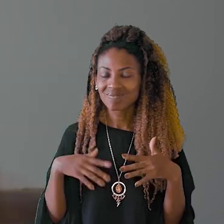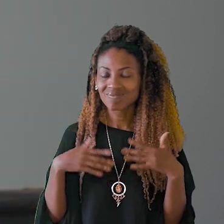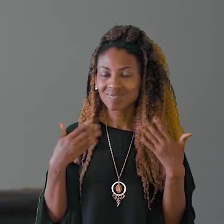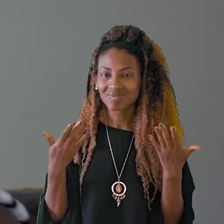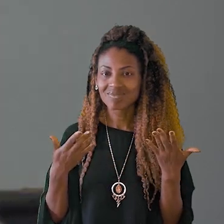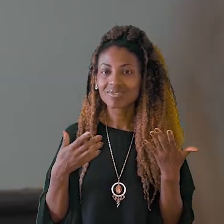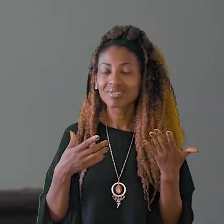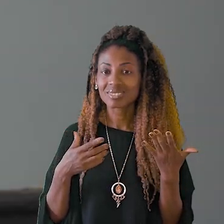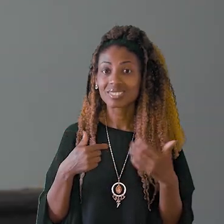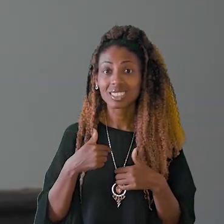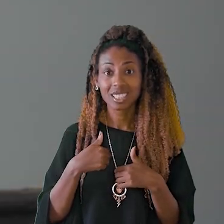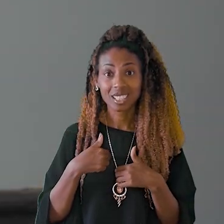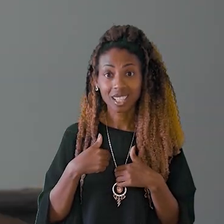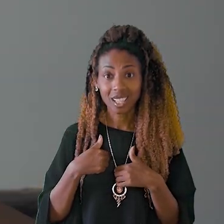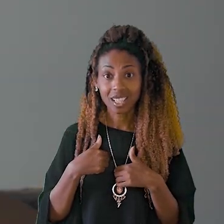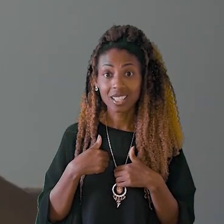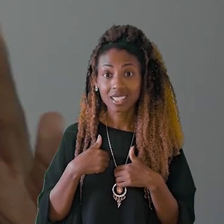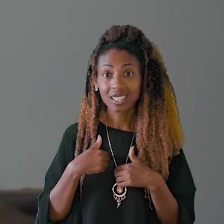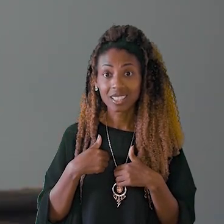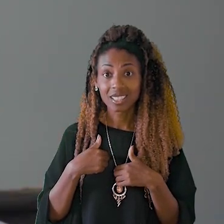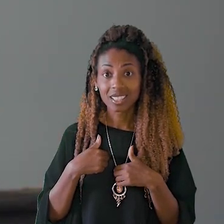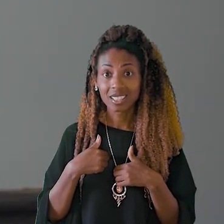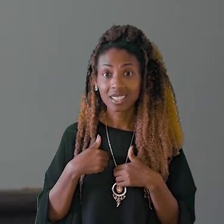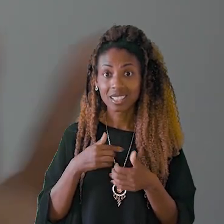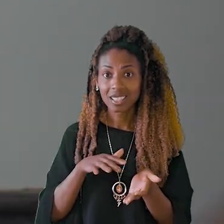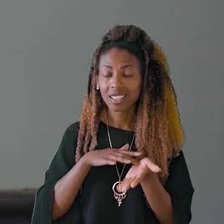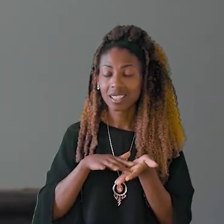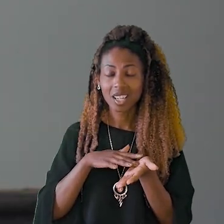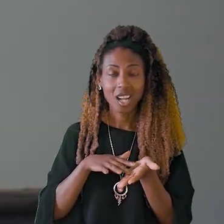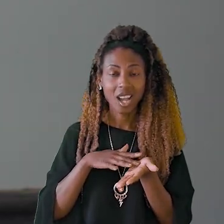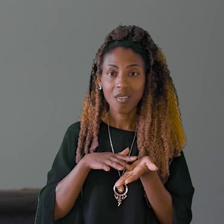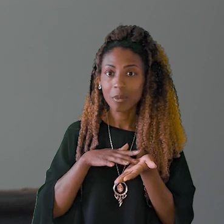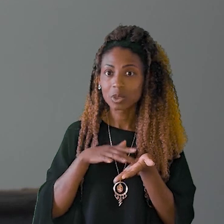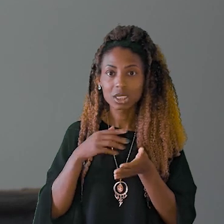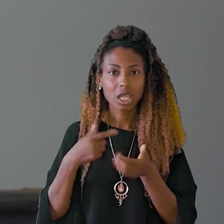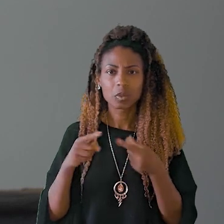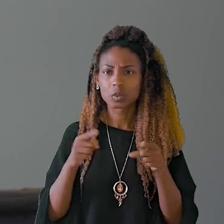só uma observação assim. Eles estavam mega felizes. Ele tava tocando alguma música lá fora, que eu não lembro qual.